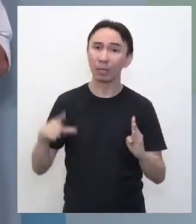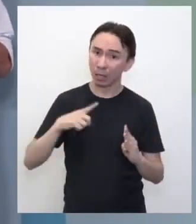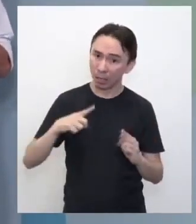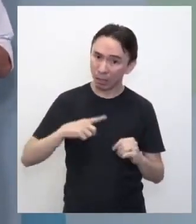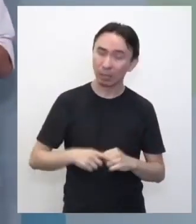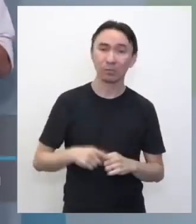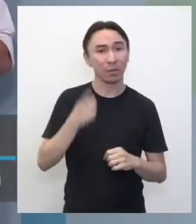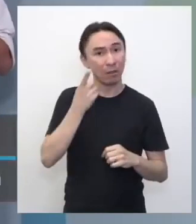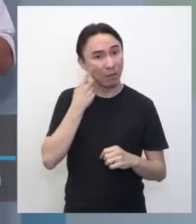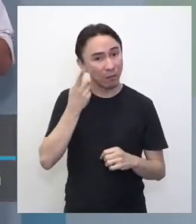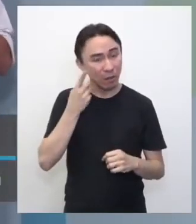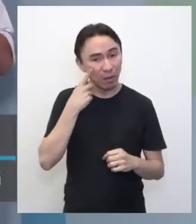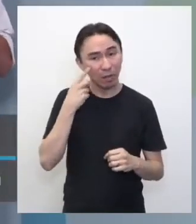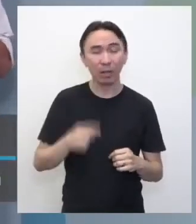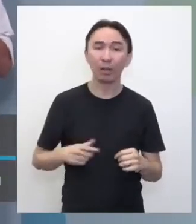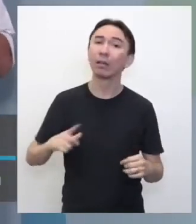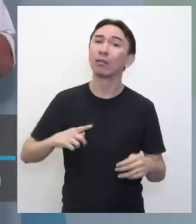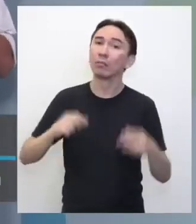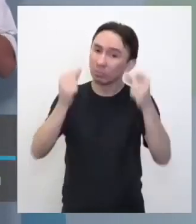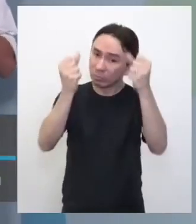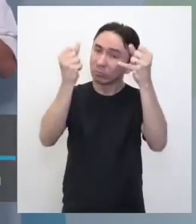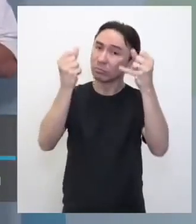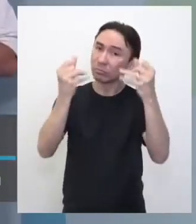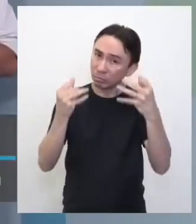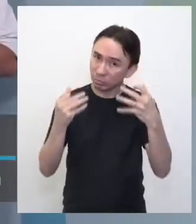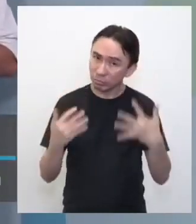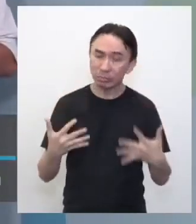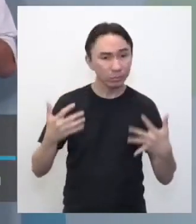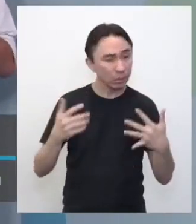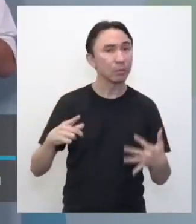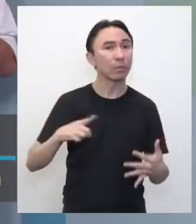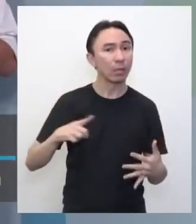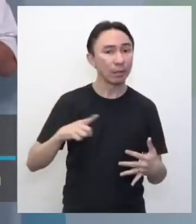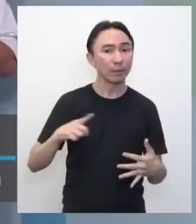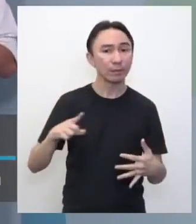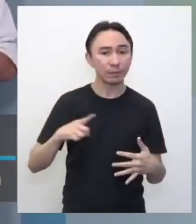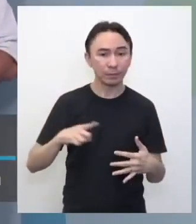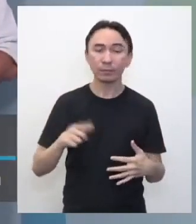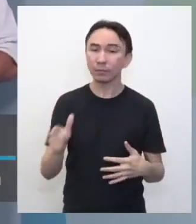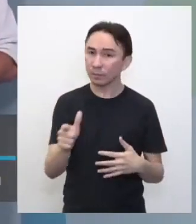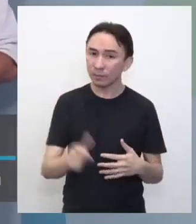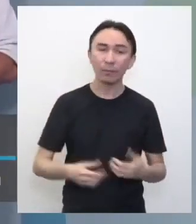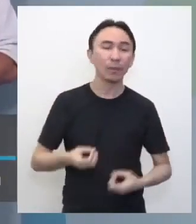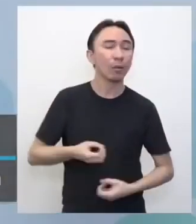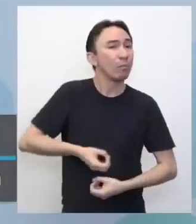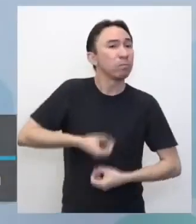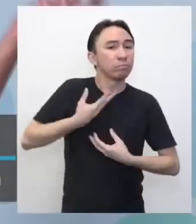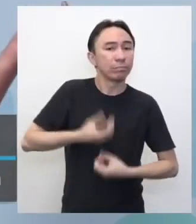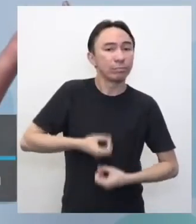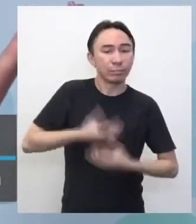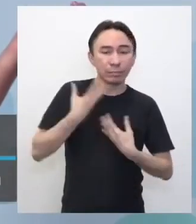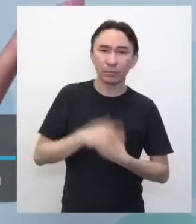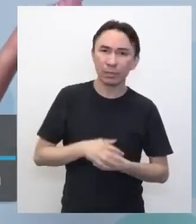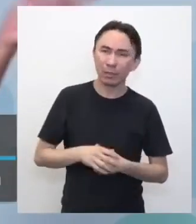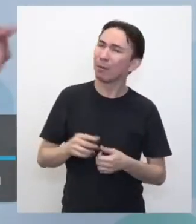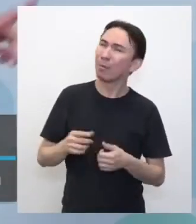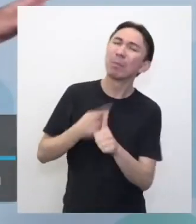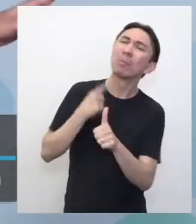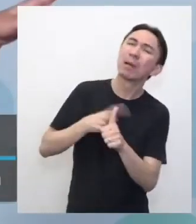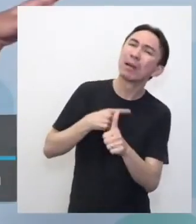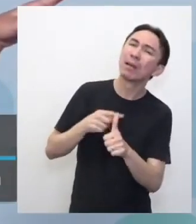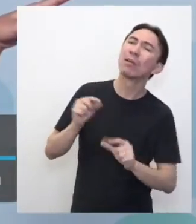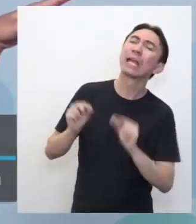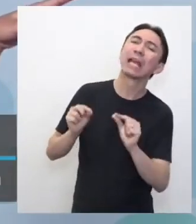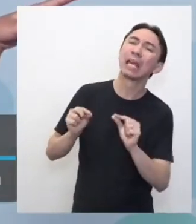livro didático, na internet, está citando, né, esse poema. Então, quem foi feito primeiro, o hino nacional ou